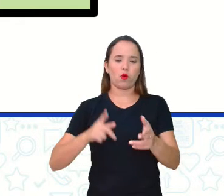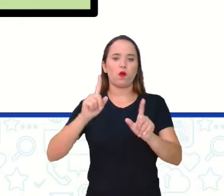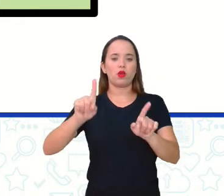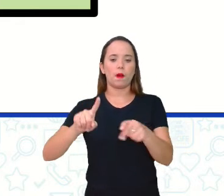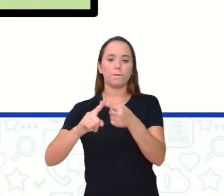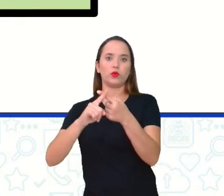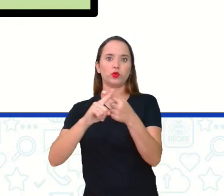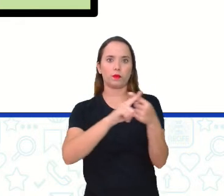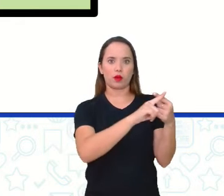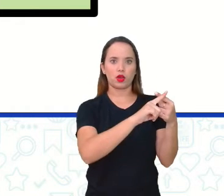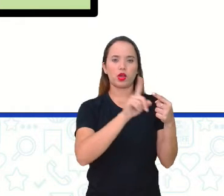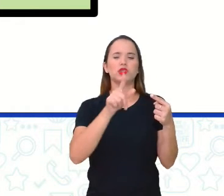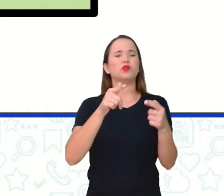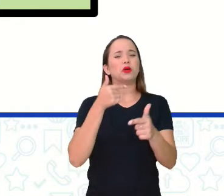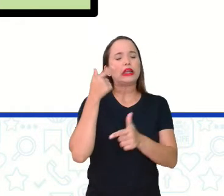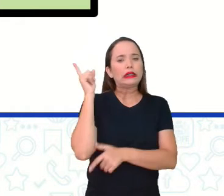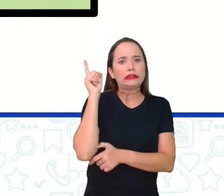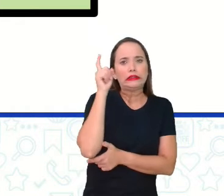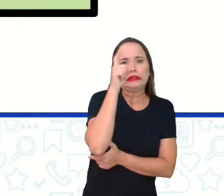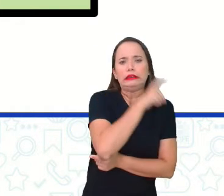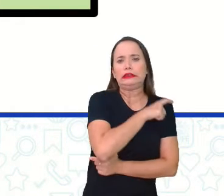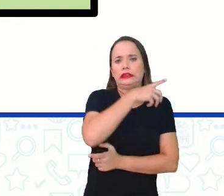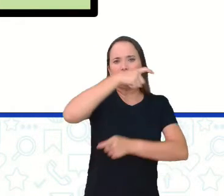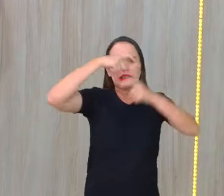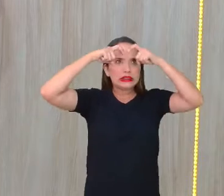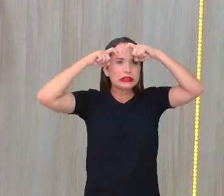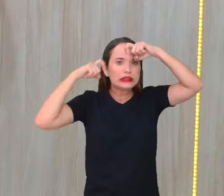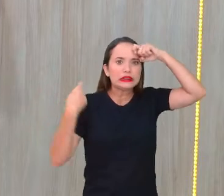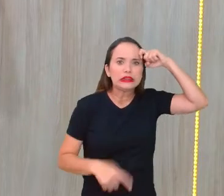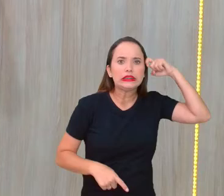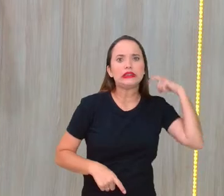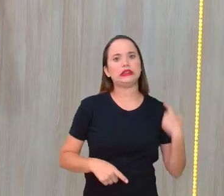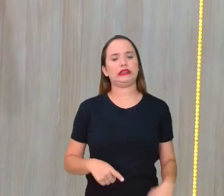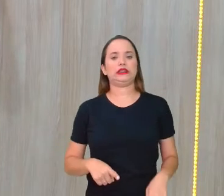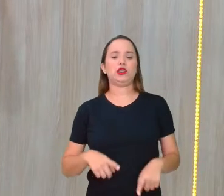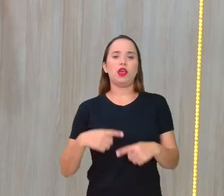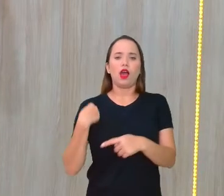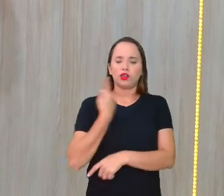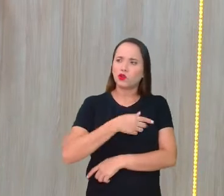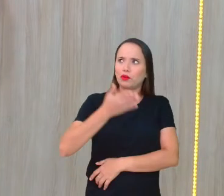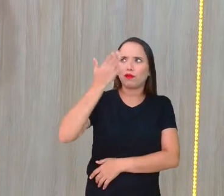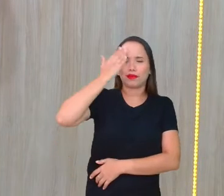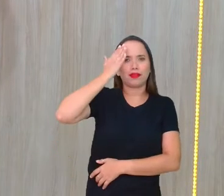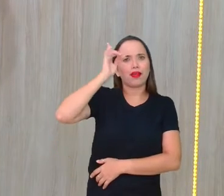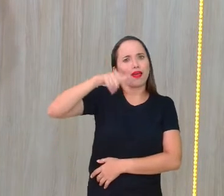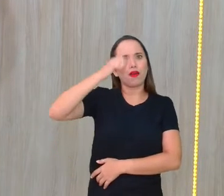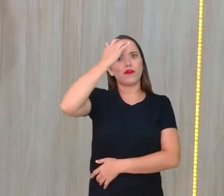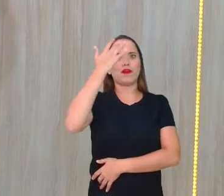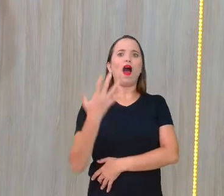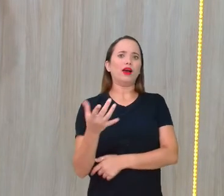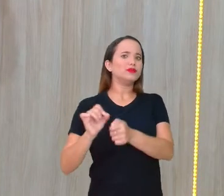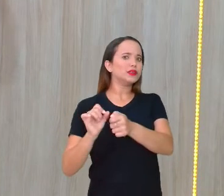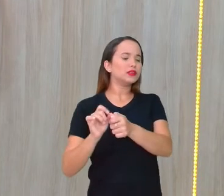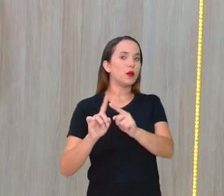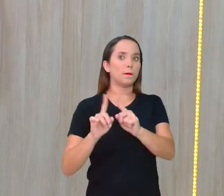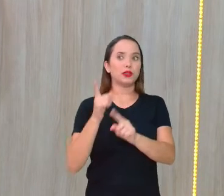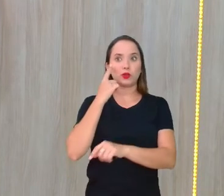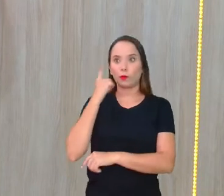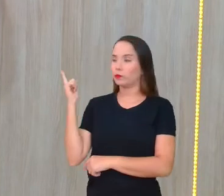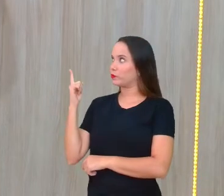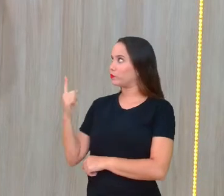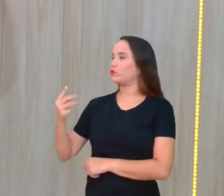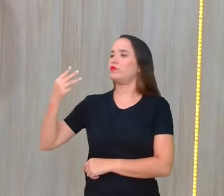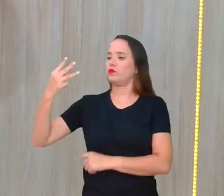acaba sendo muito trabalhosa, ou seja, a gente entende que é algo relativamente fácil, no caso aí, ó, 3 vezes 3